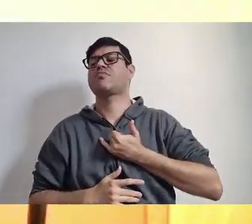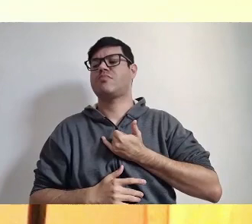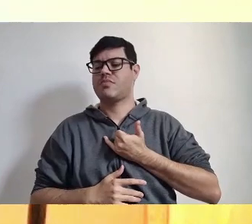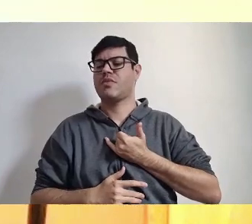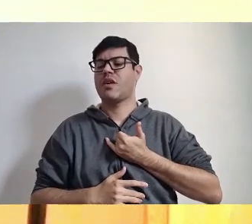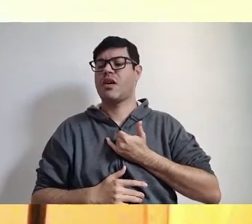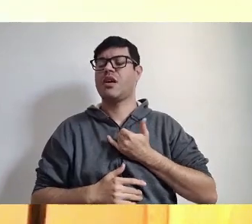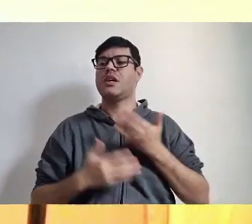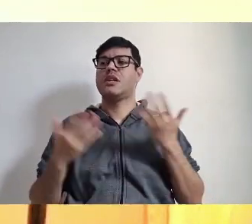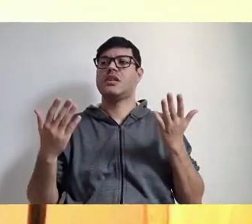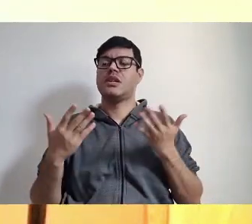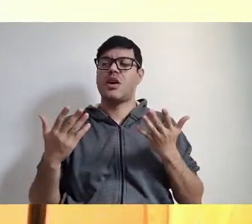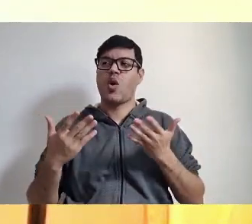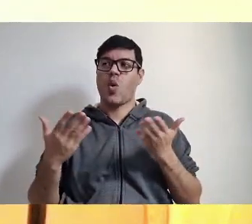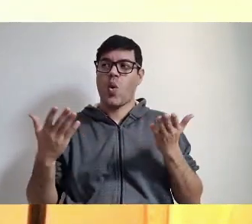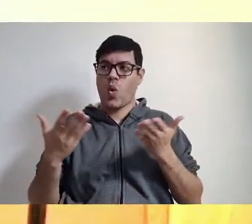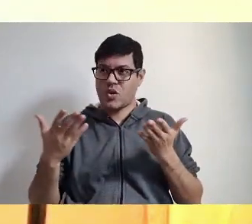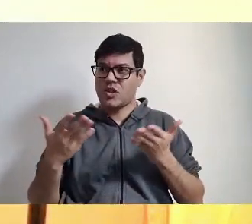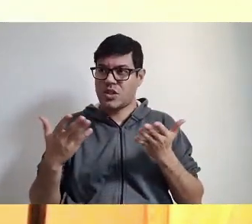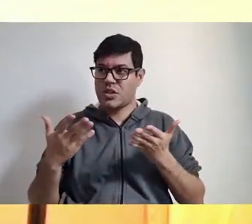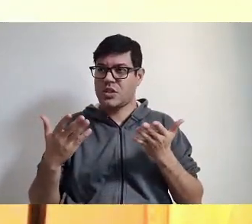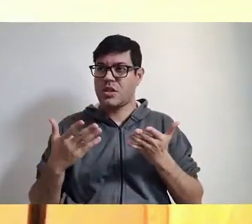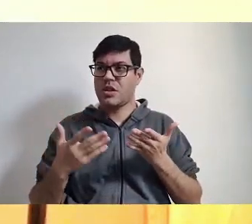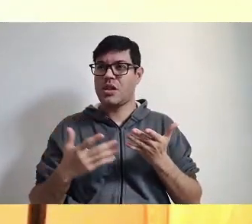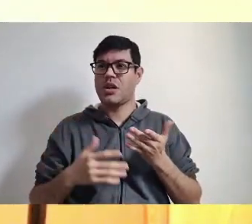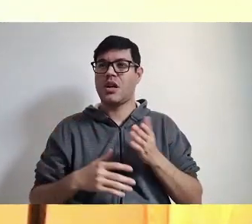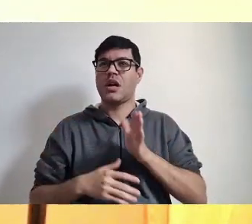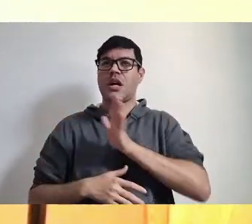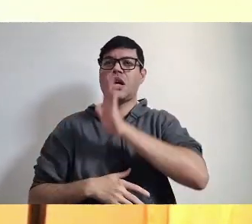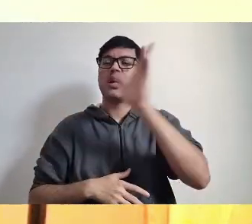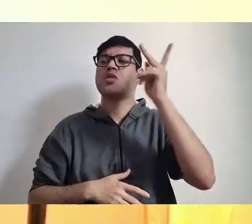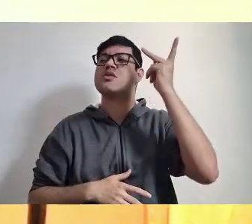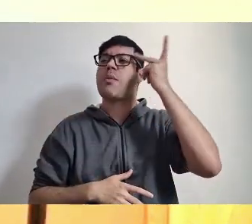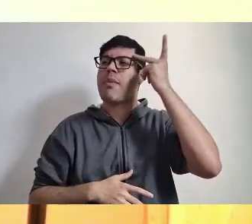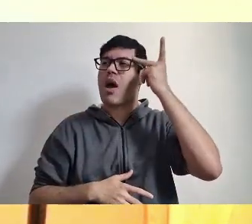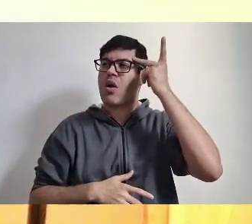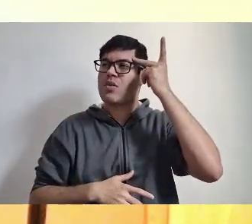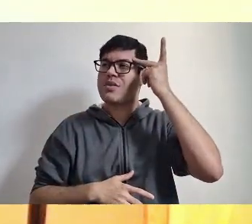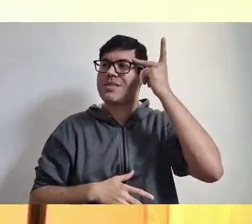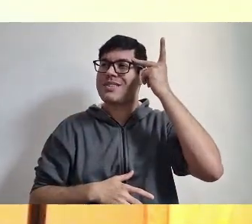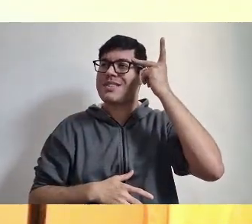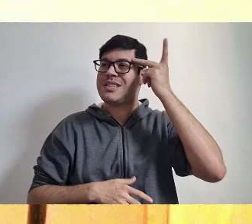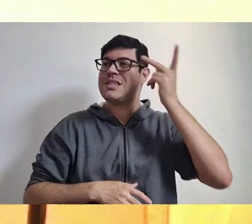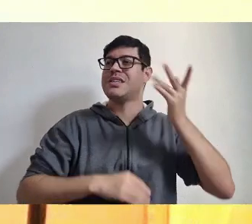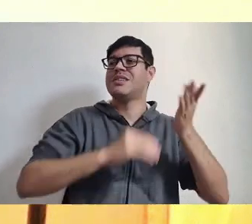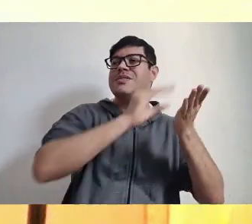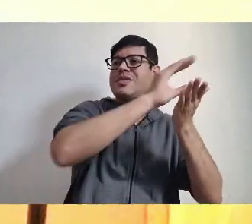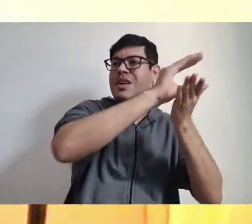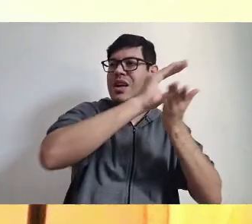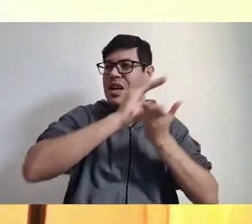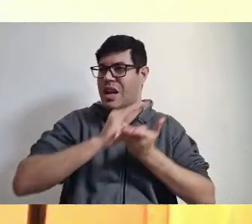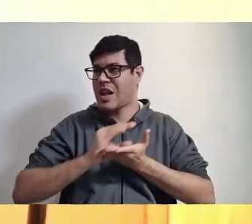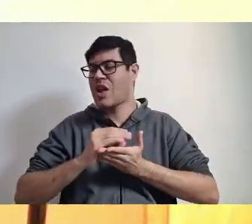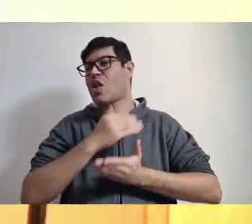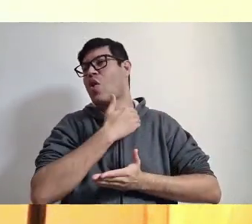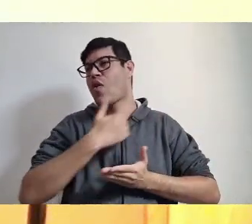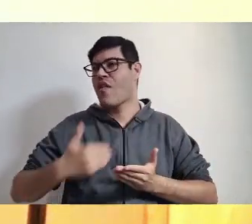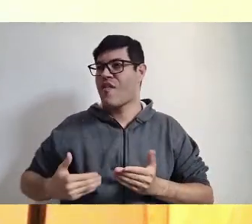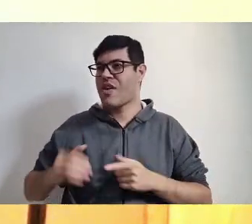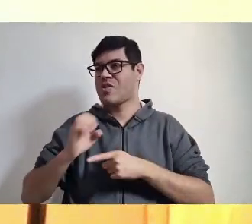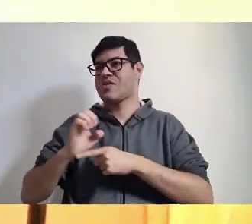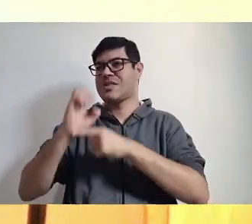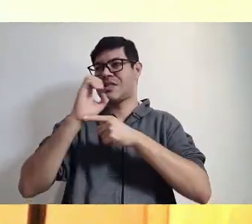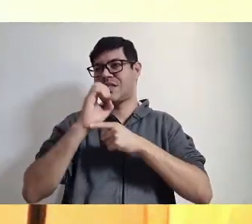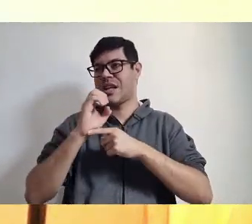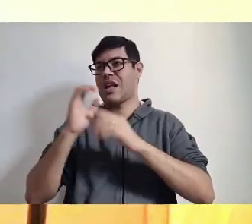que hoje, nós estamos falando aqui, ele está indo a São Paulo tentar trazer verba do governo do estado para o